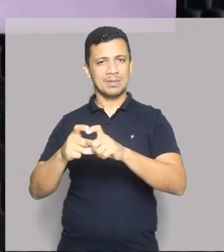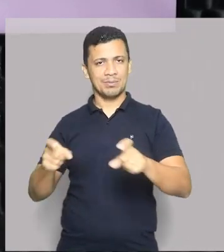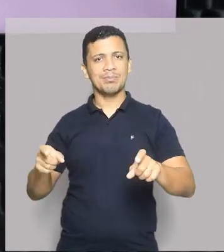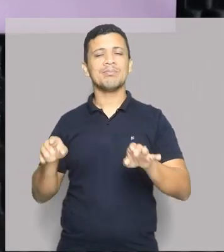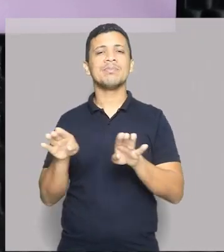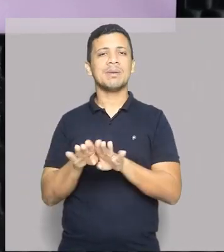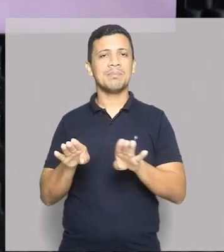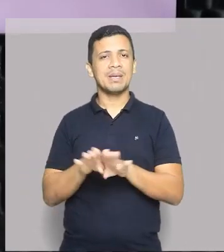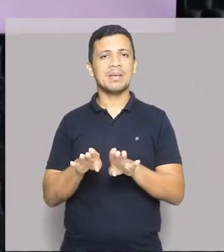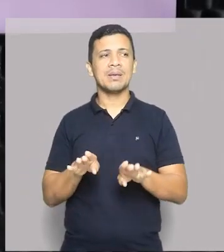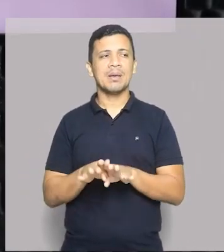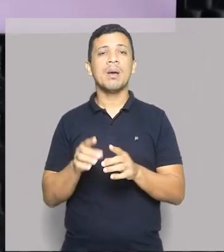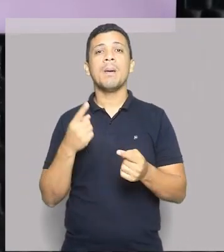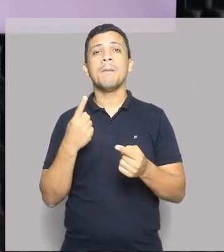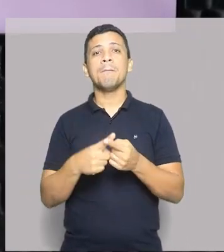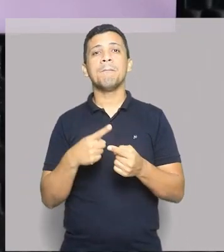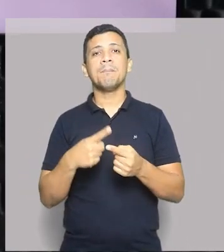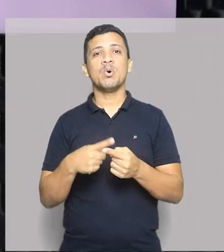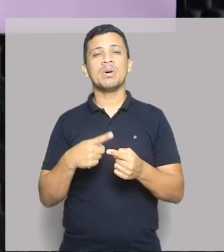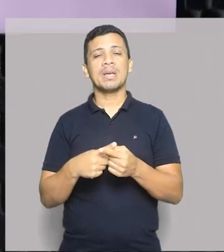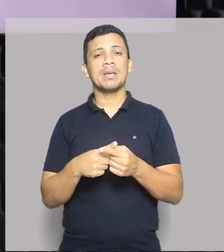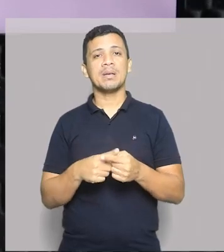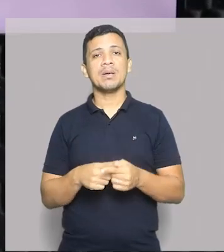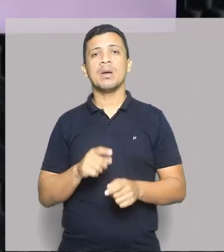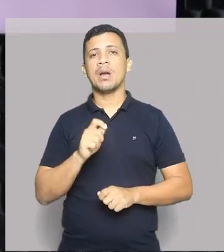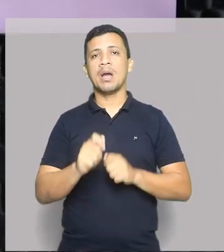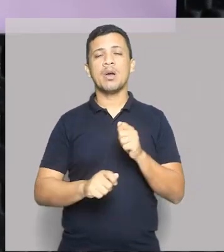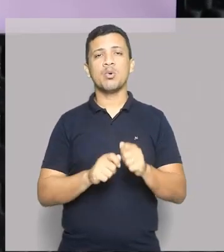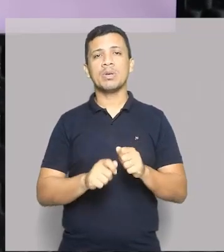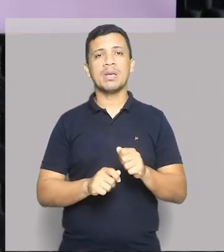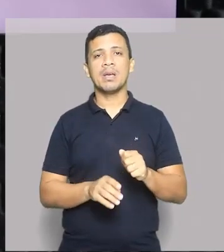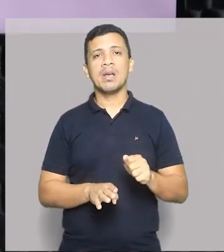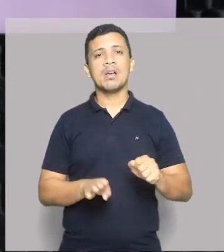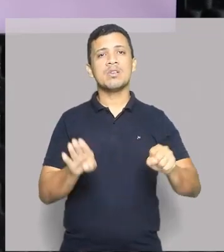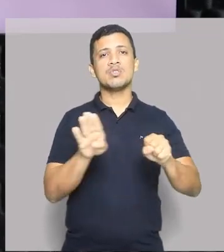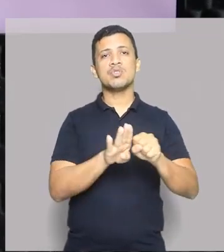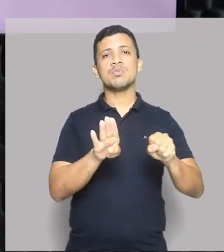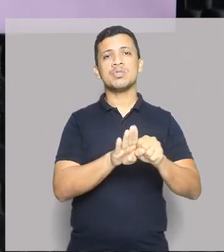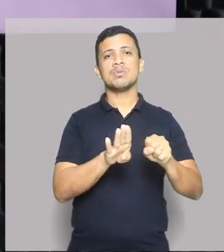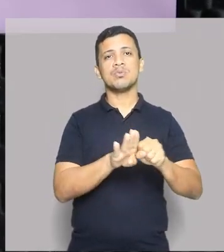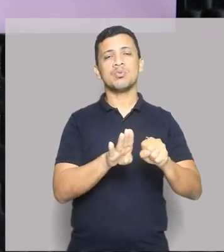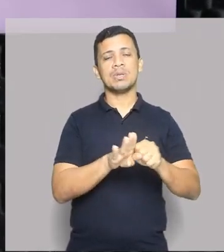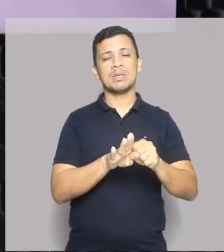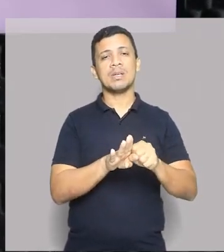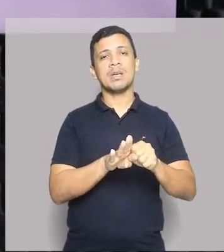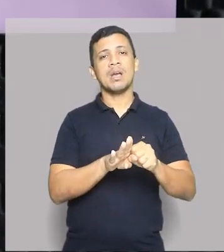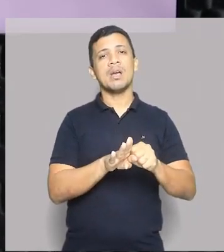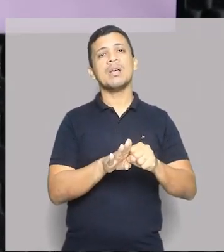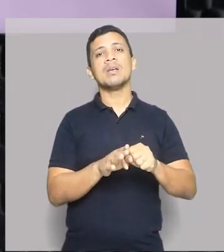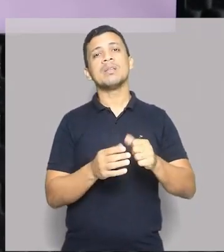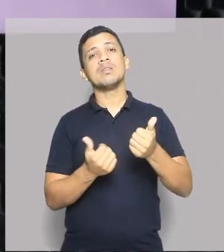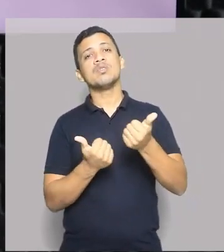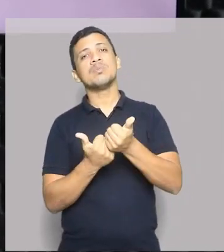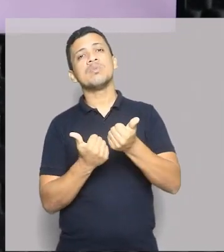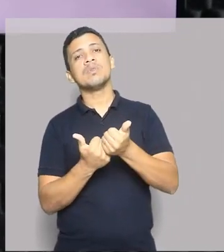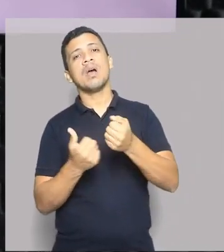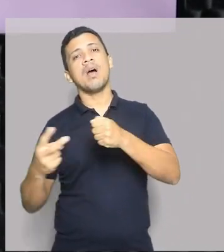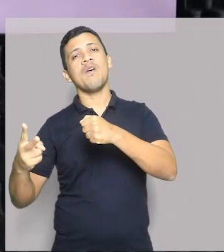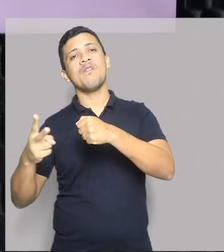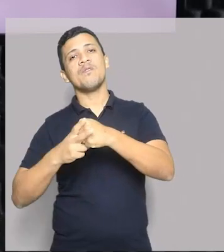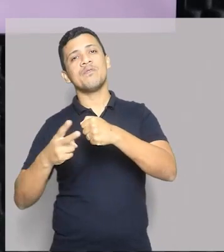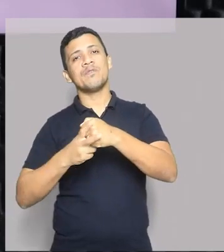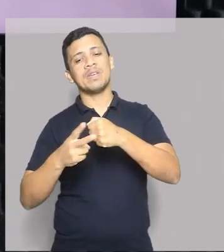Porque no lugar do substantivo, observe, almoço, entra o verbo, né? Ele chegou quando